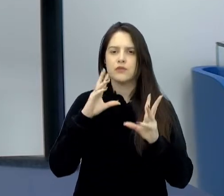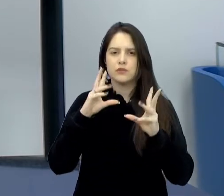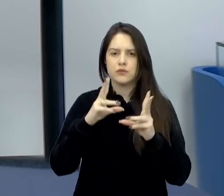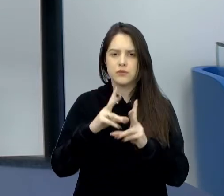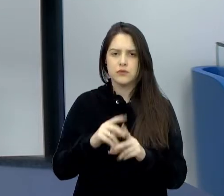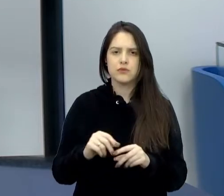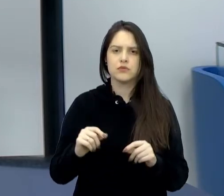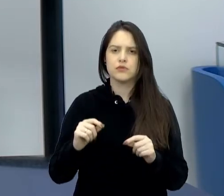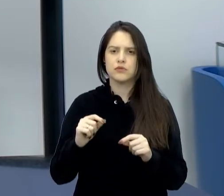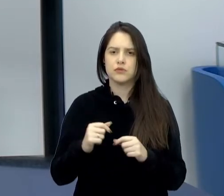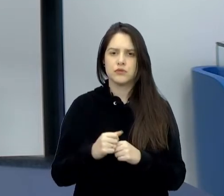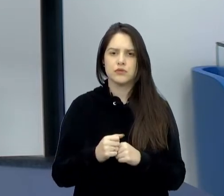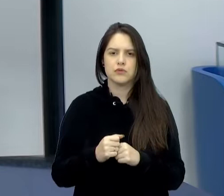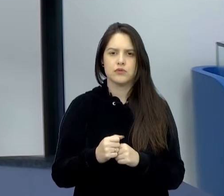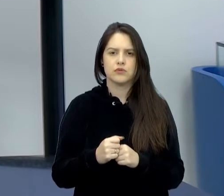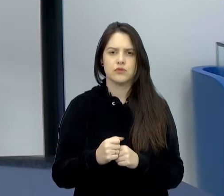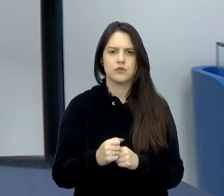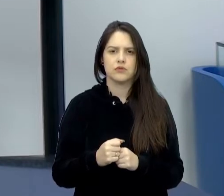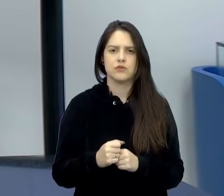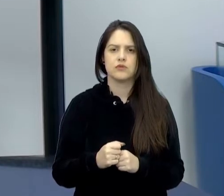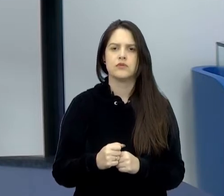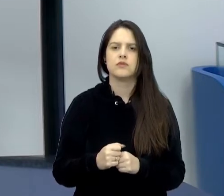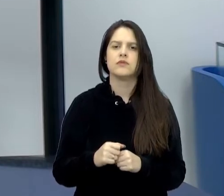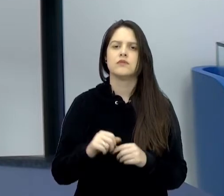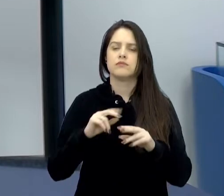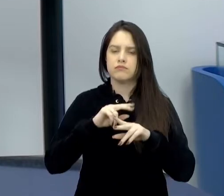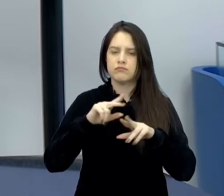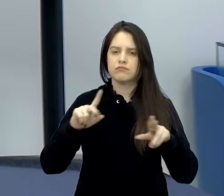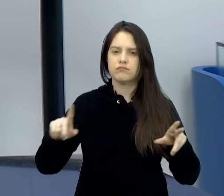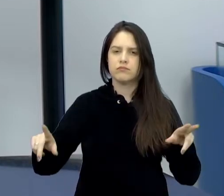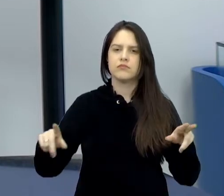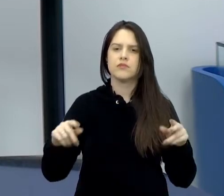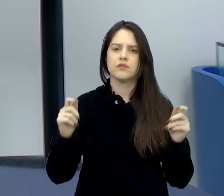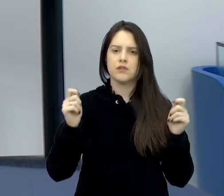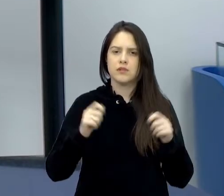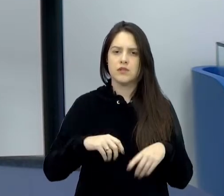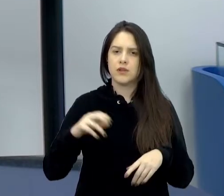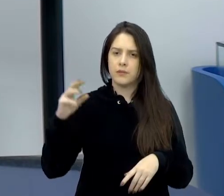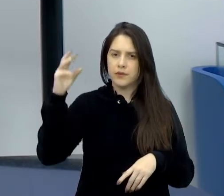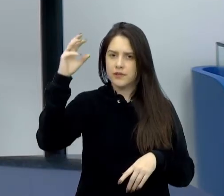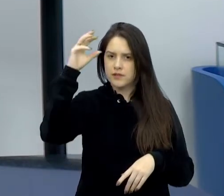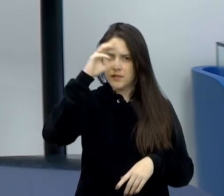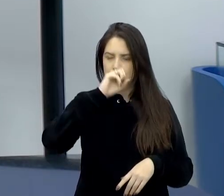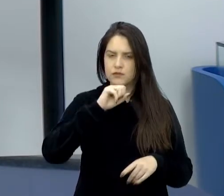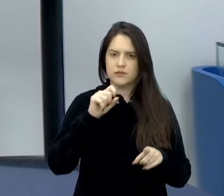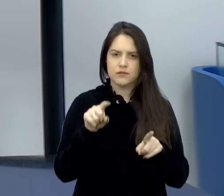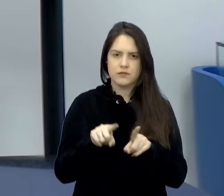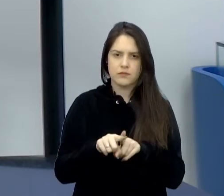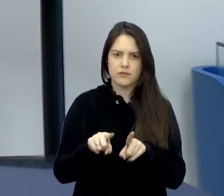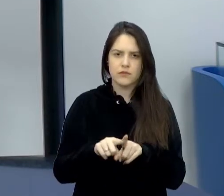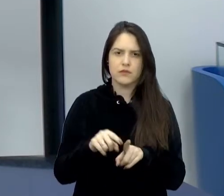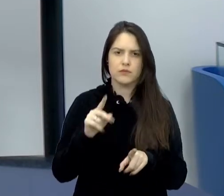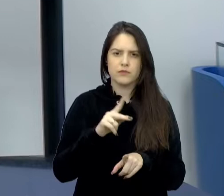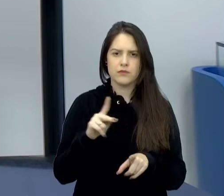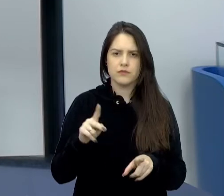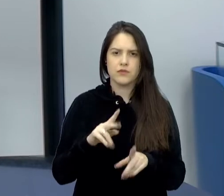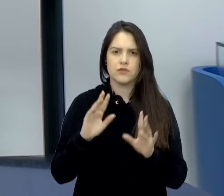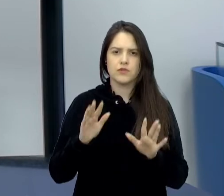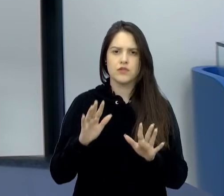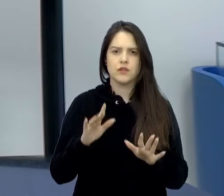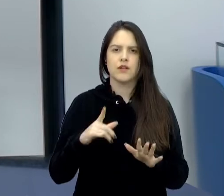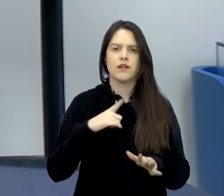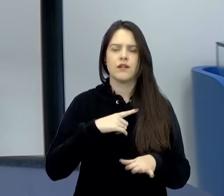englobar todos os despesas previstas e as despesas realizadas. Já quero agradecer aí o professor Alexandre, que usou